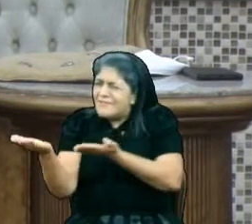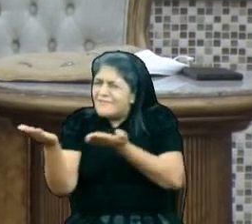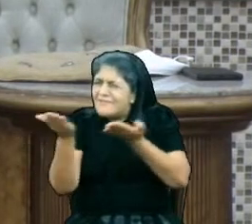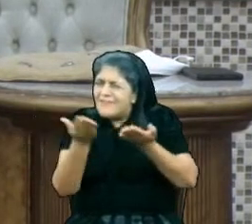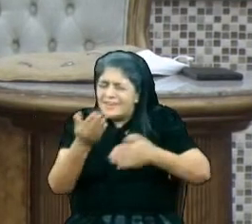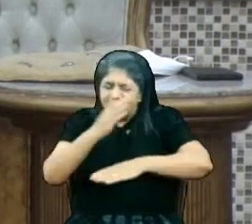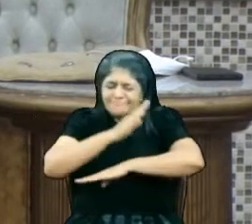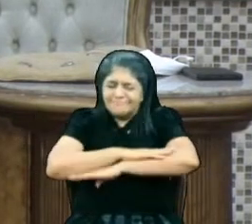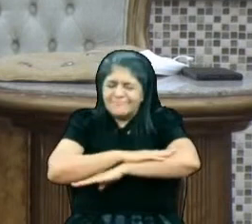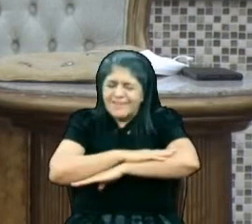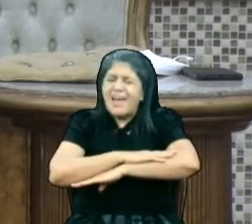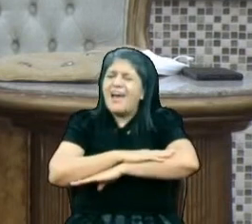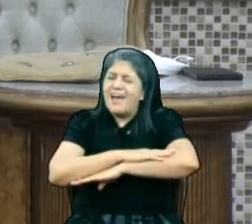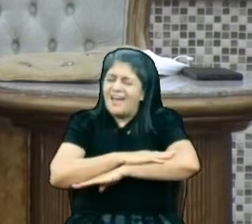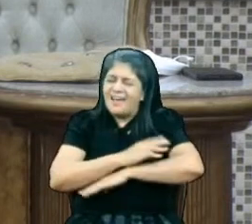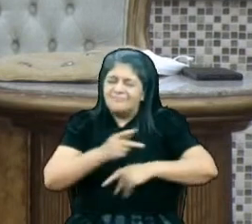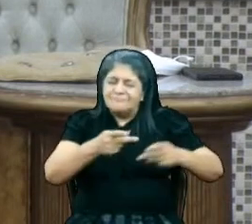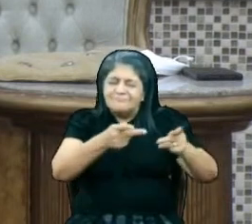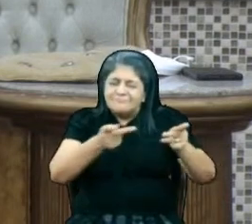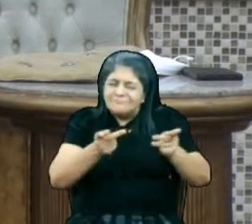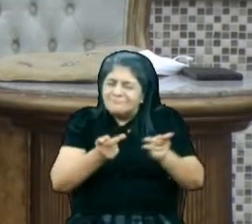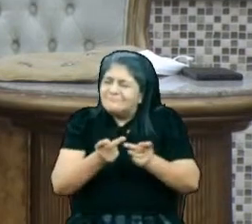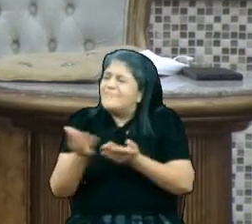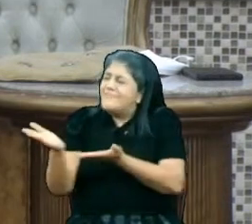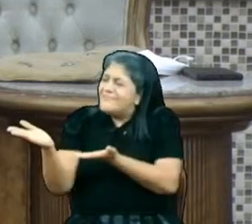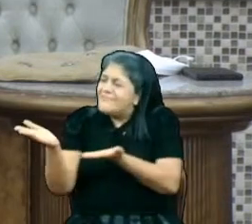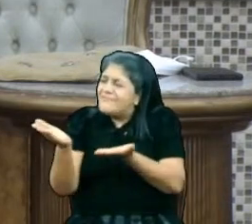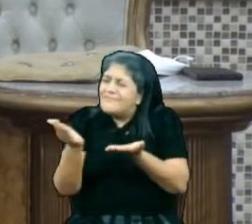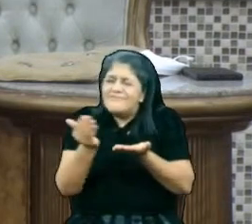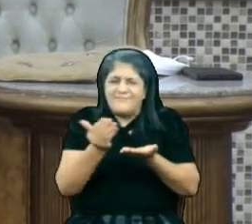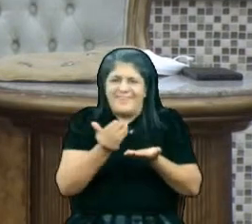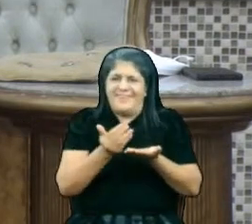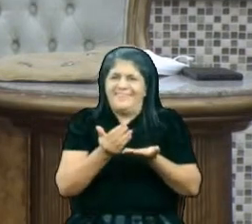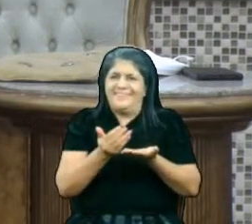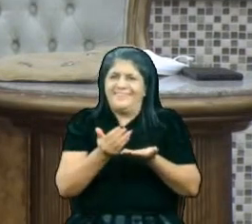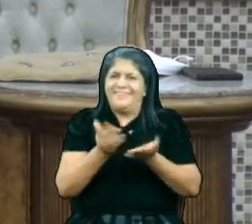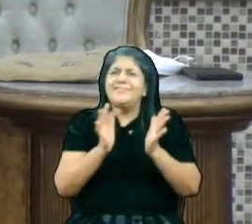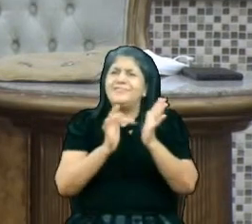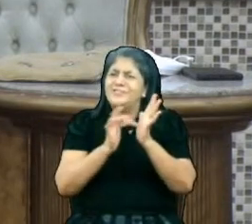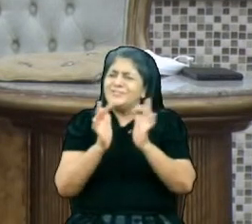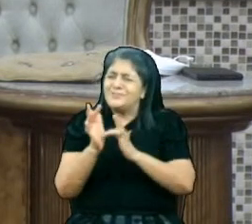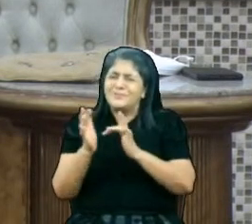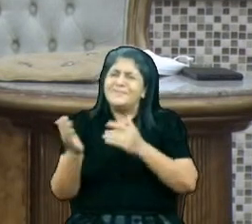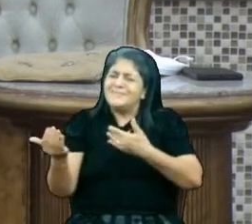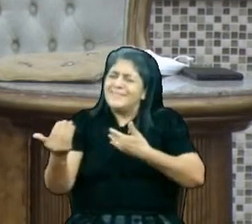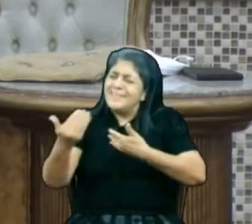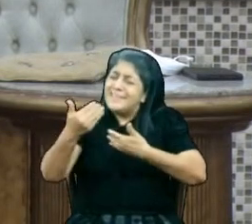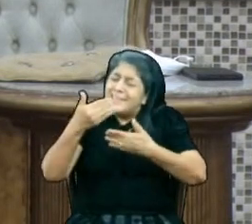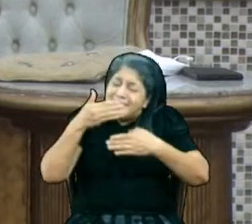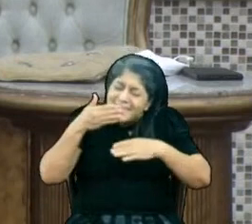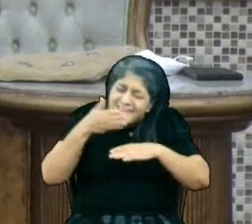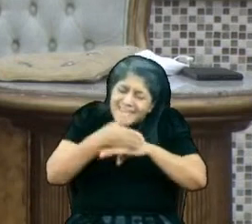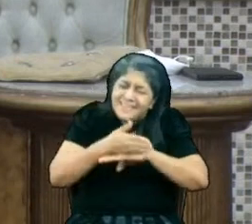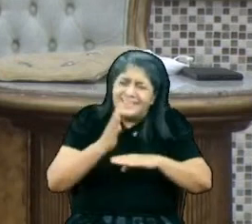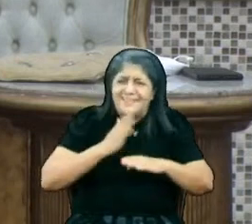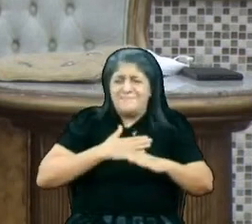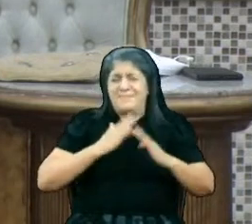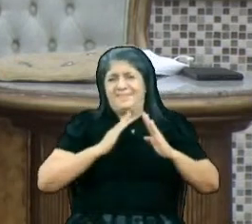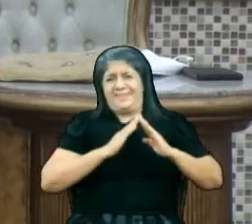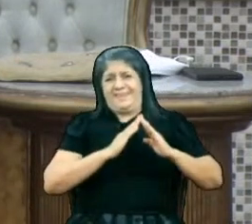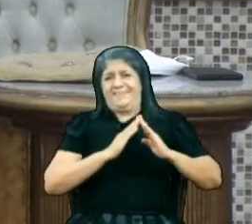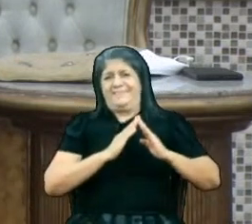leiamos a Bíblia Sagrada esse livro não pode ser um objeto de decoração dentro de casa não não não não não